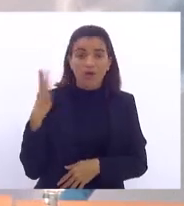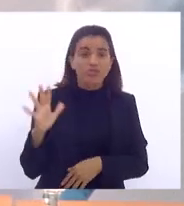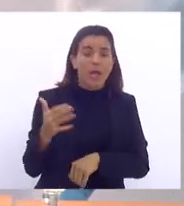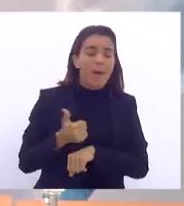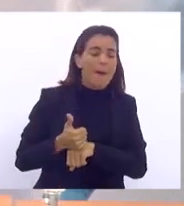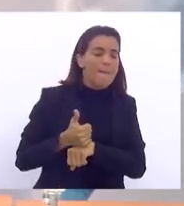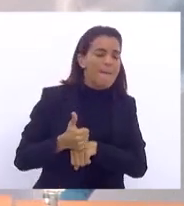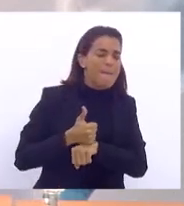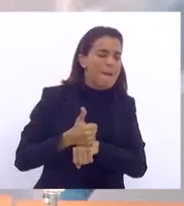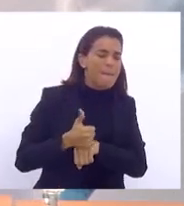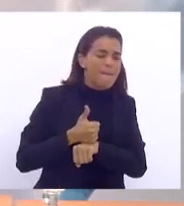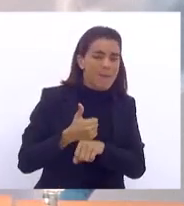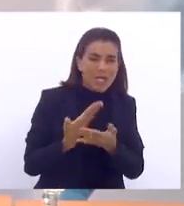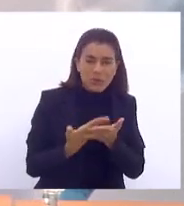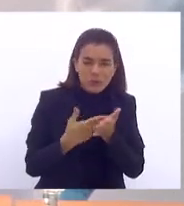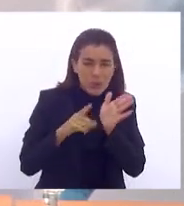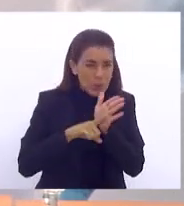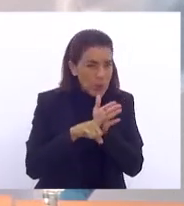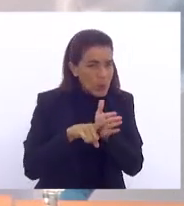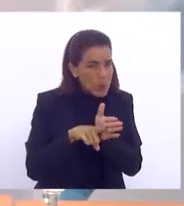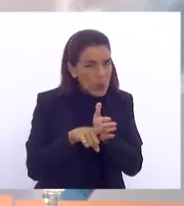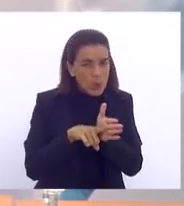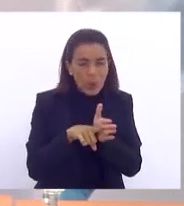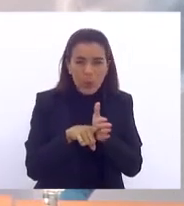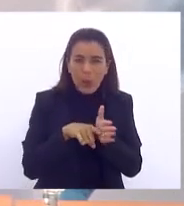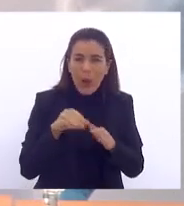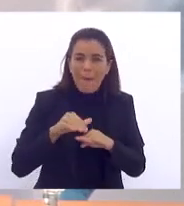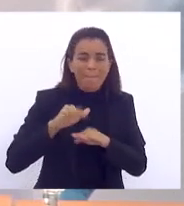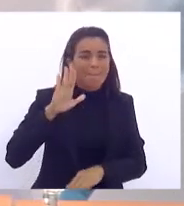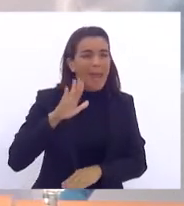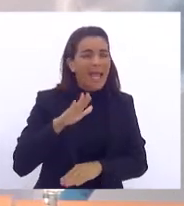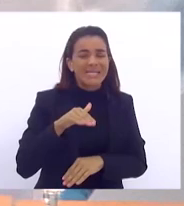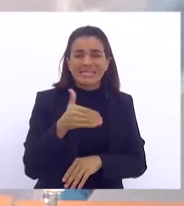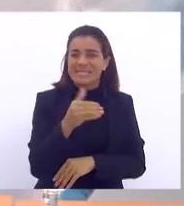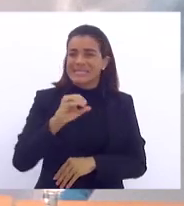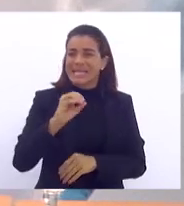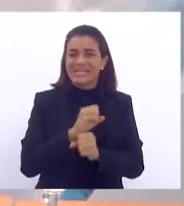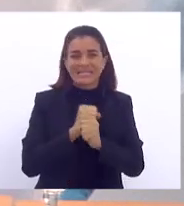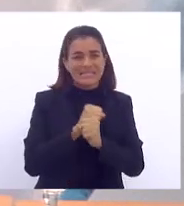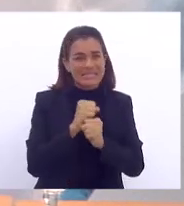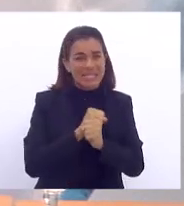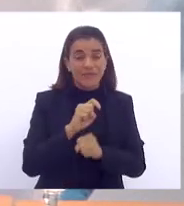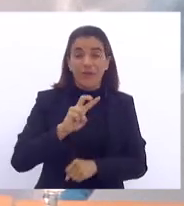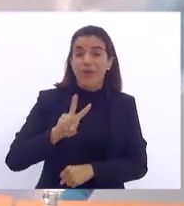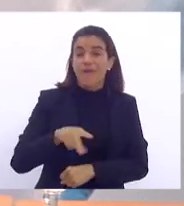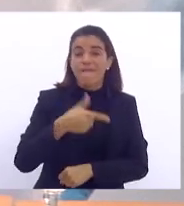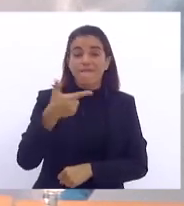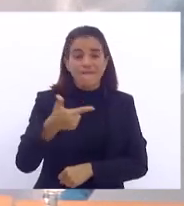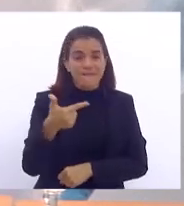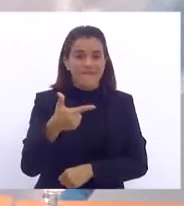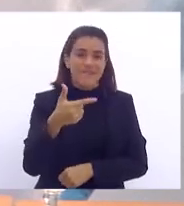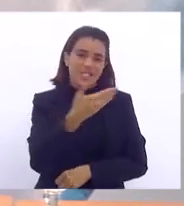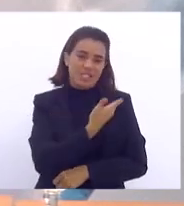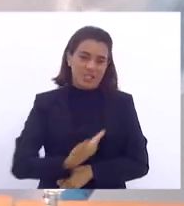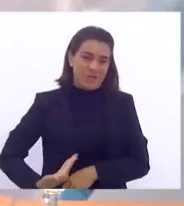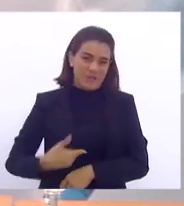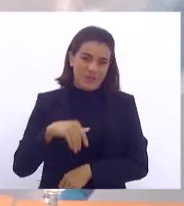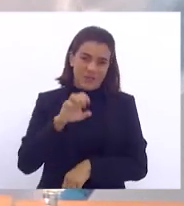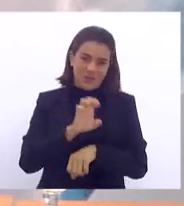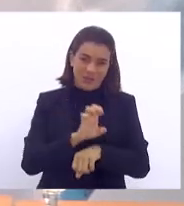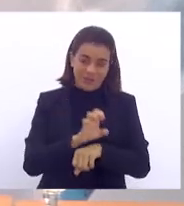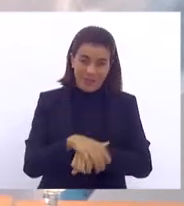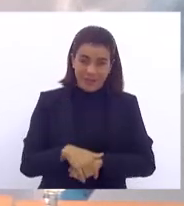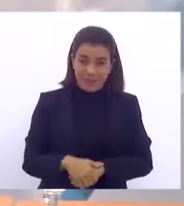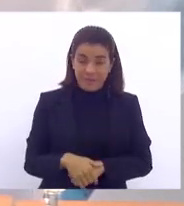estudioso né um deputado que já tá aqui há décadas um cara que foi visto governador do Estado mas é a função da